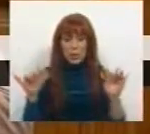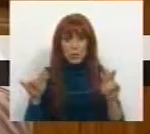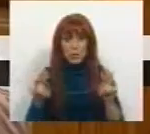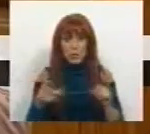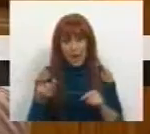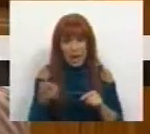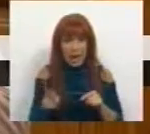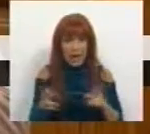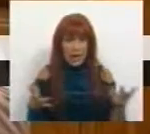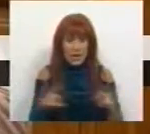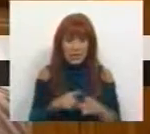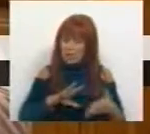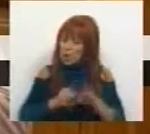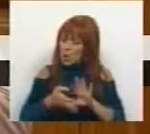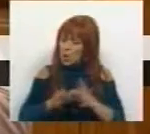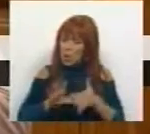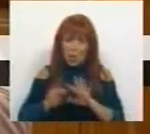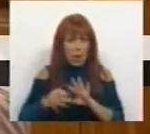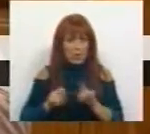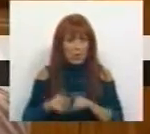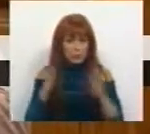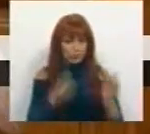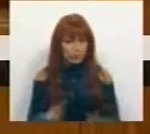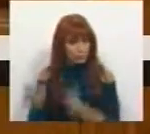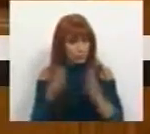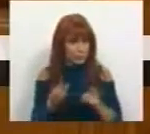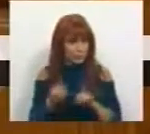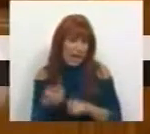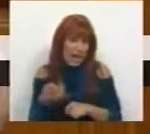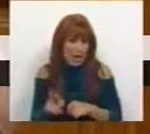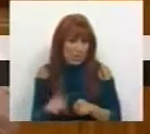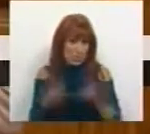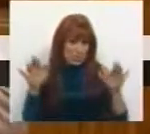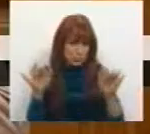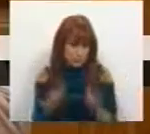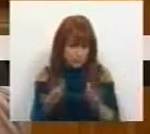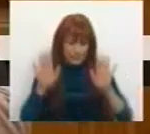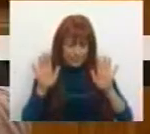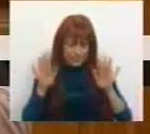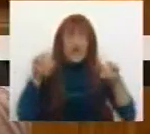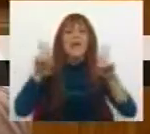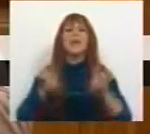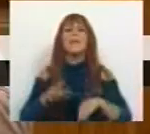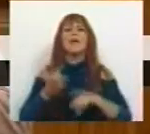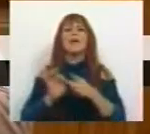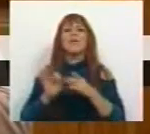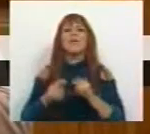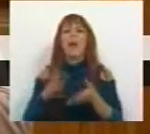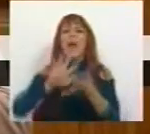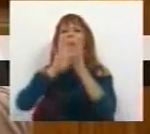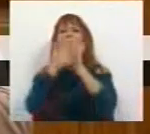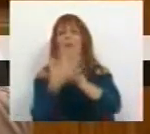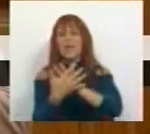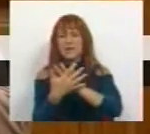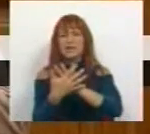de resíduos e, portanto, na lógica da produção de resíduos, da redução, e também no fator